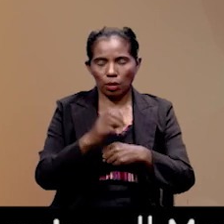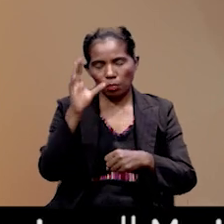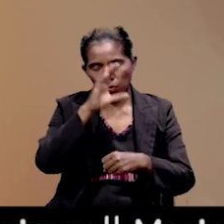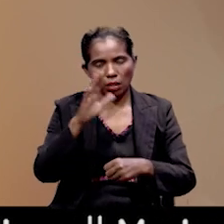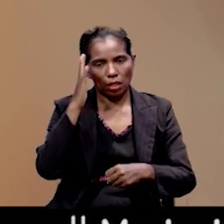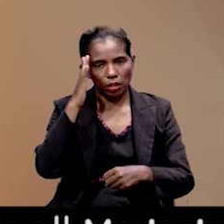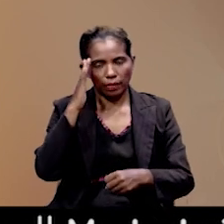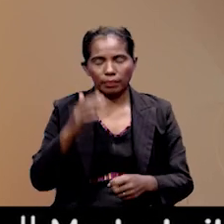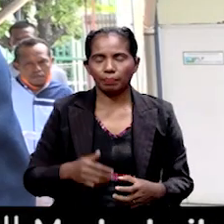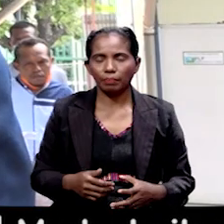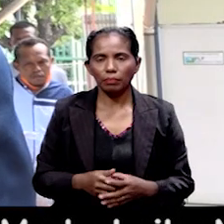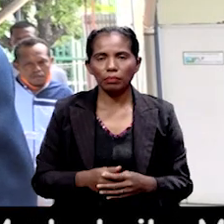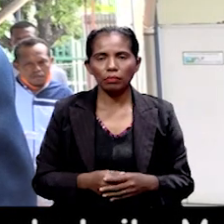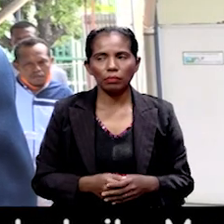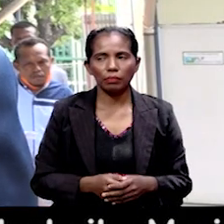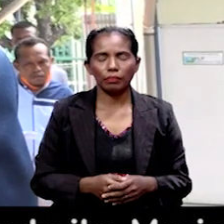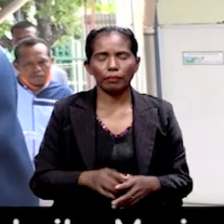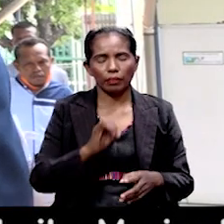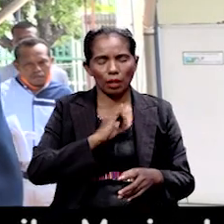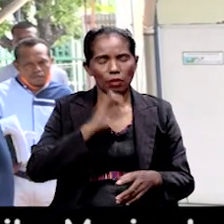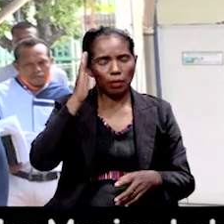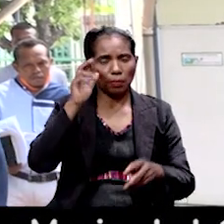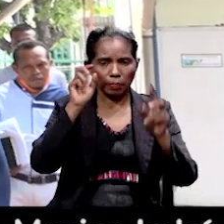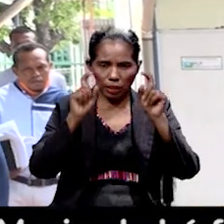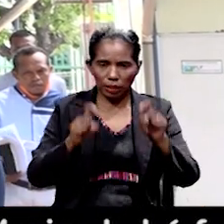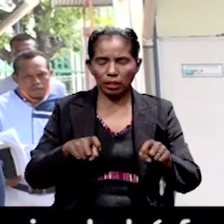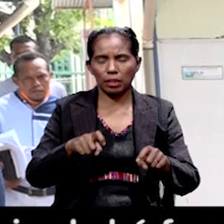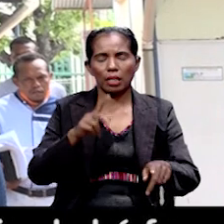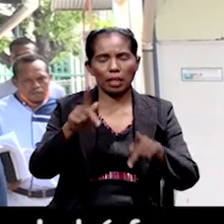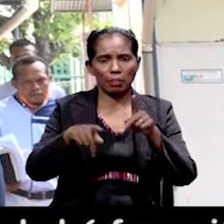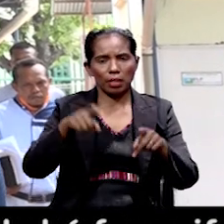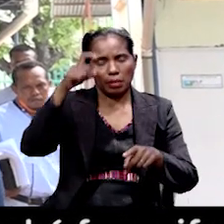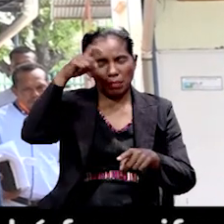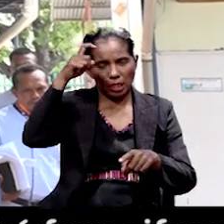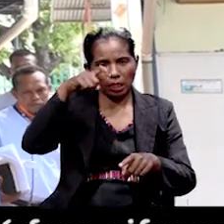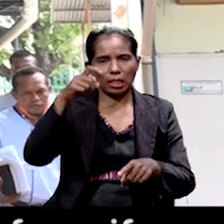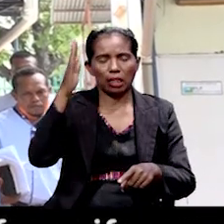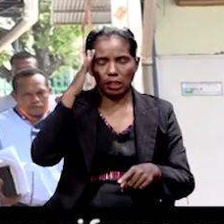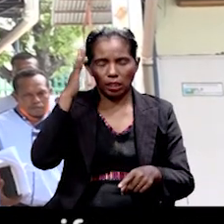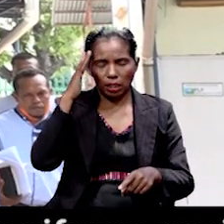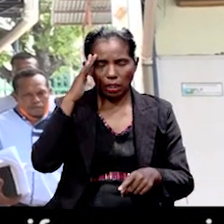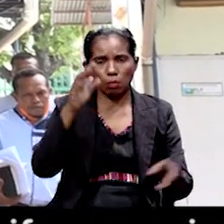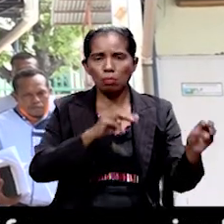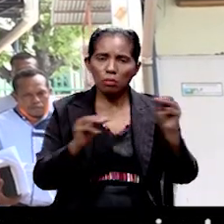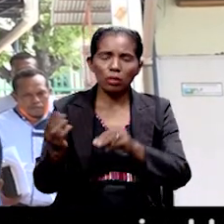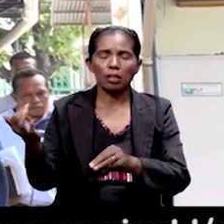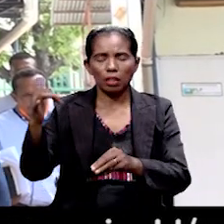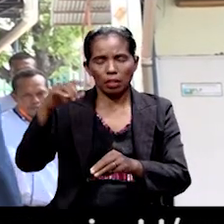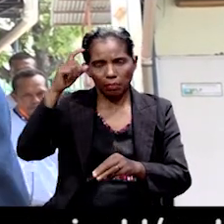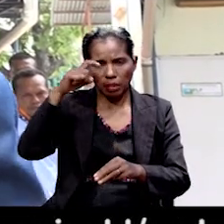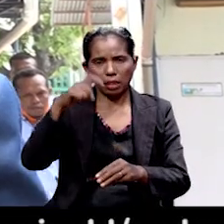identifikasaun. Ya noi precisa mentalidade ka. Formasaun ne mude he mentalidade persira hate ne